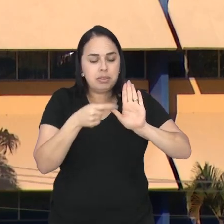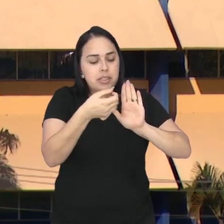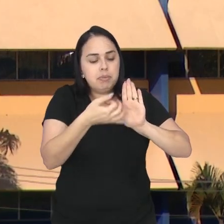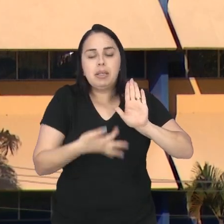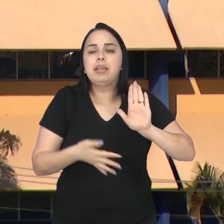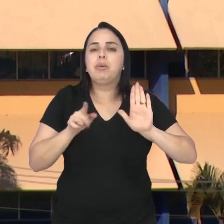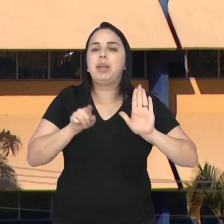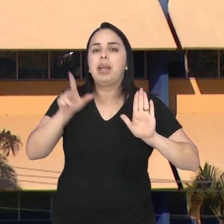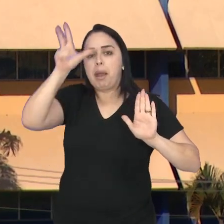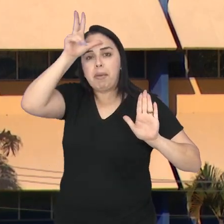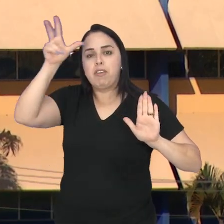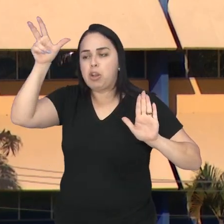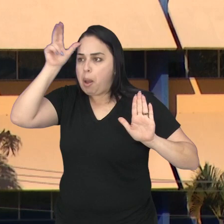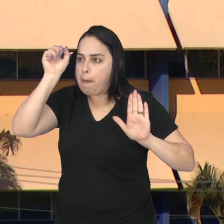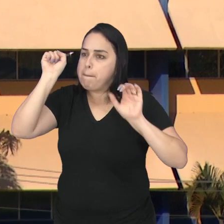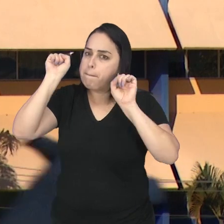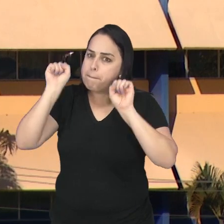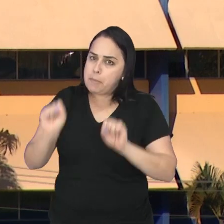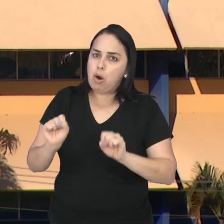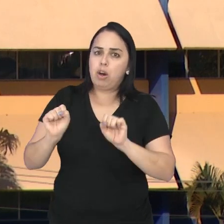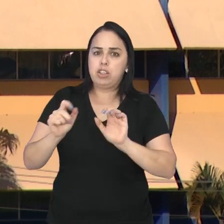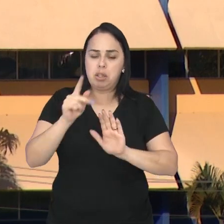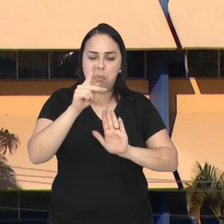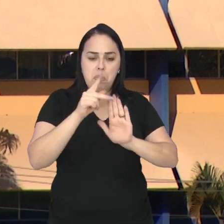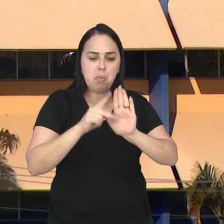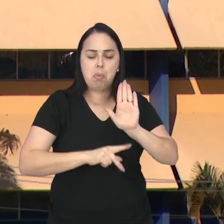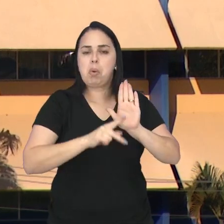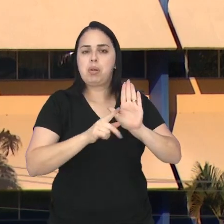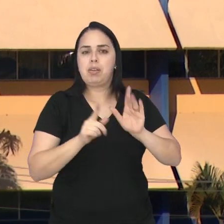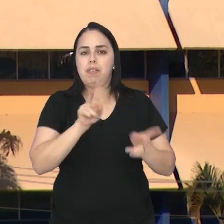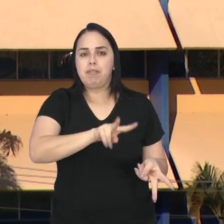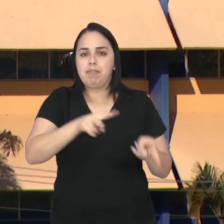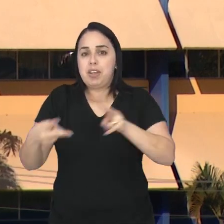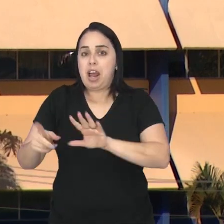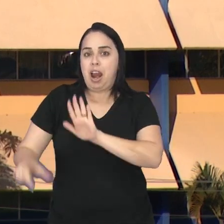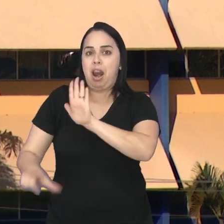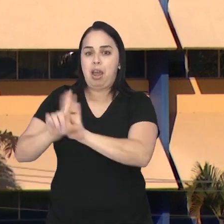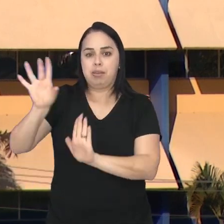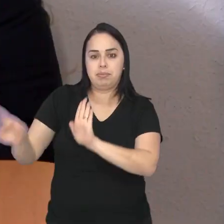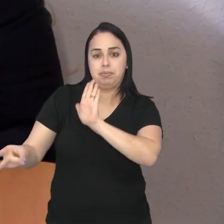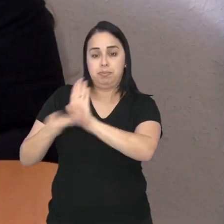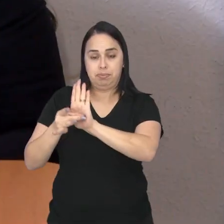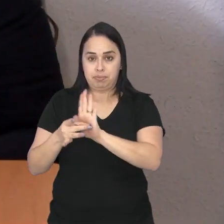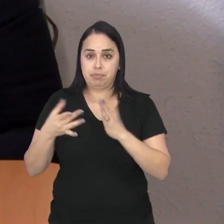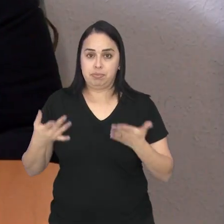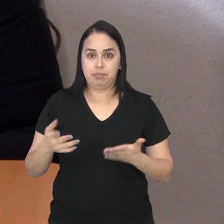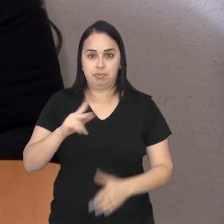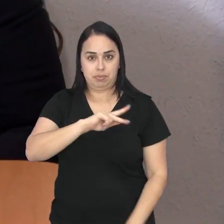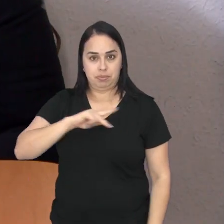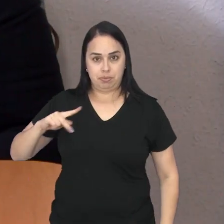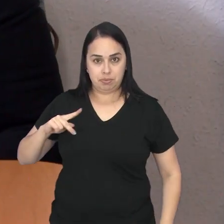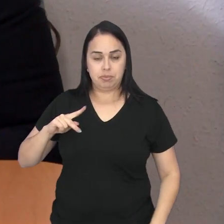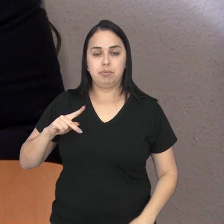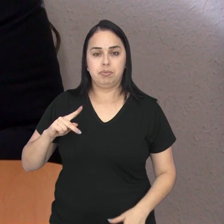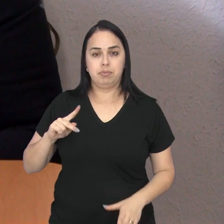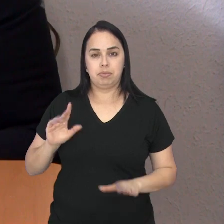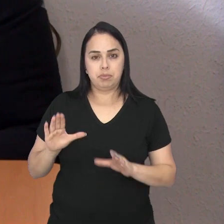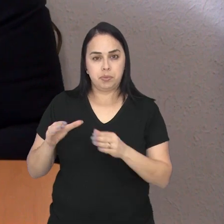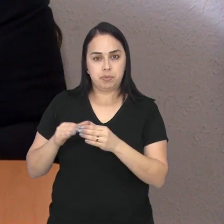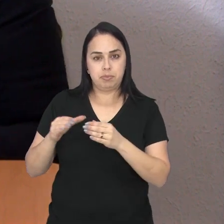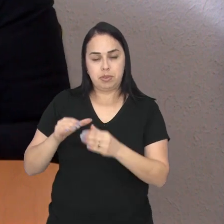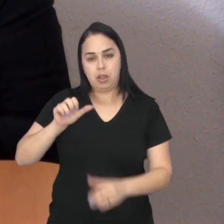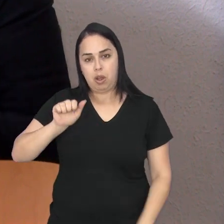executivo a responsabilidade de regulamentar a lei para que tenha a melhor aplicação para presidente da Comissão de segurança